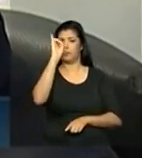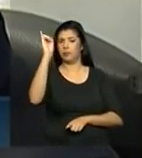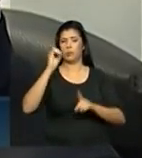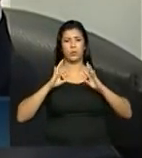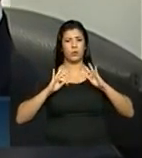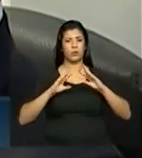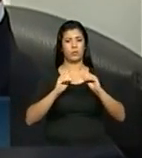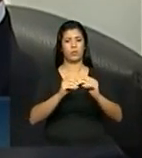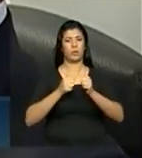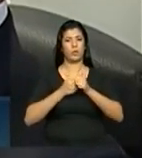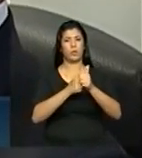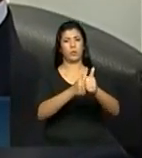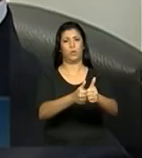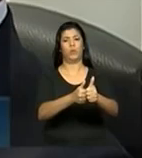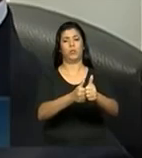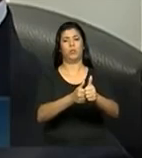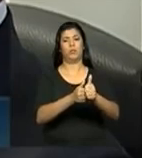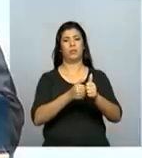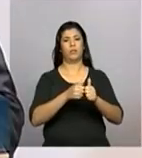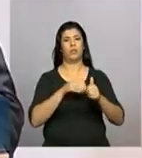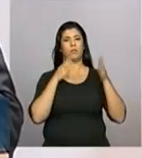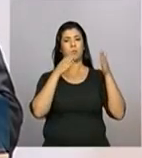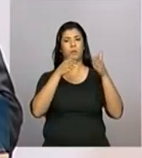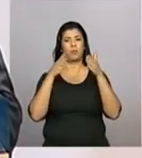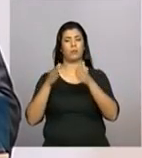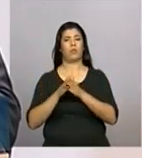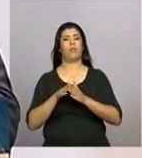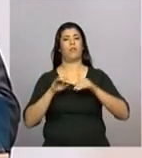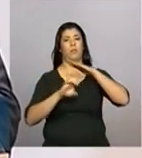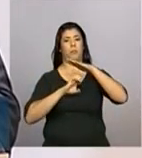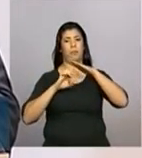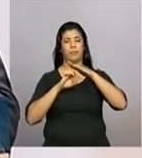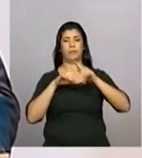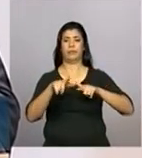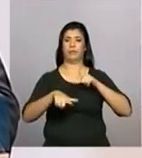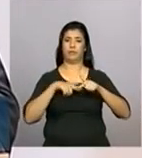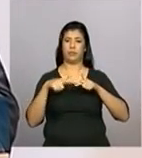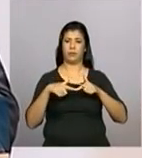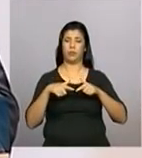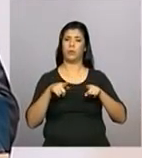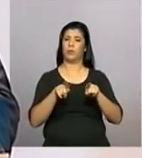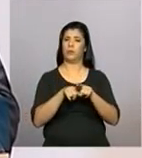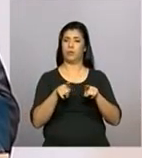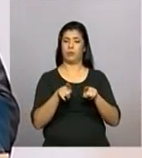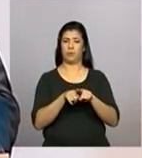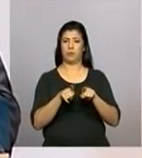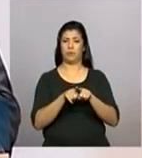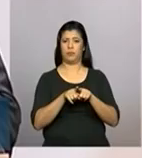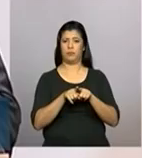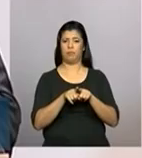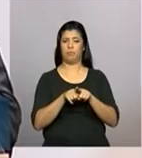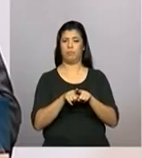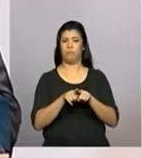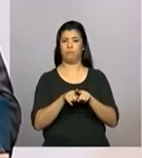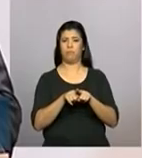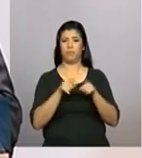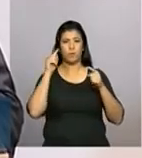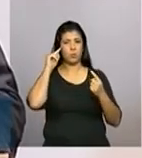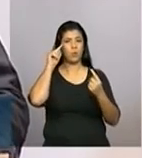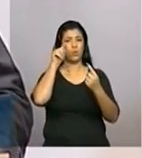segmentos desse país, empresariais, trabalhadores e também no sentido de